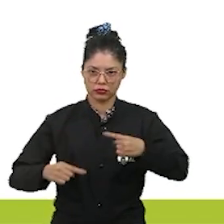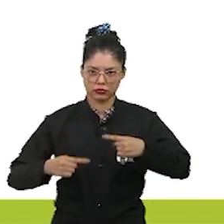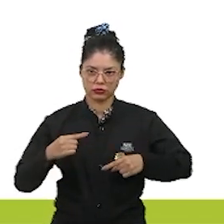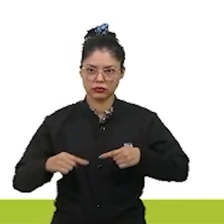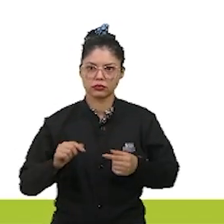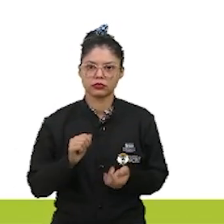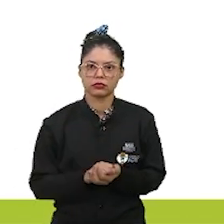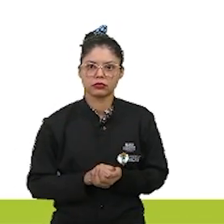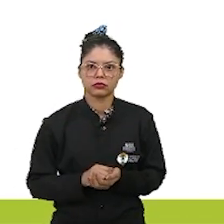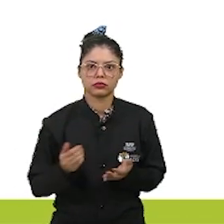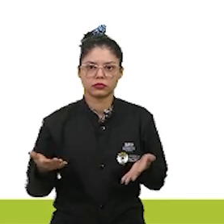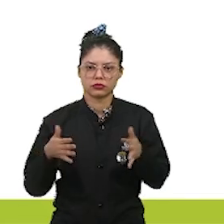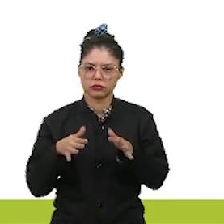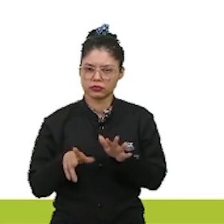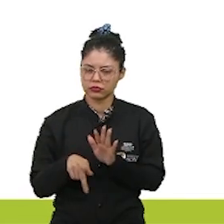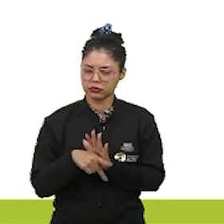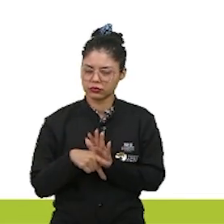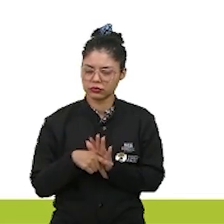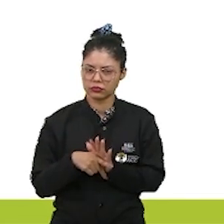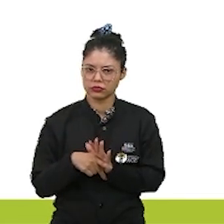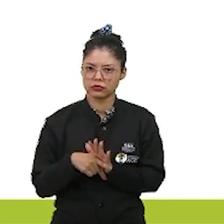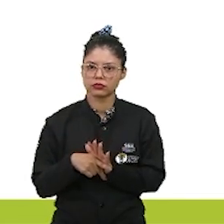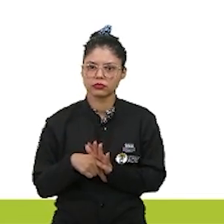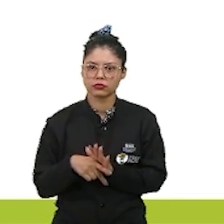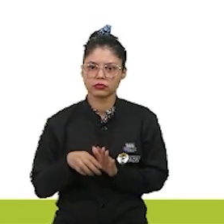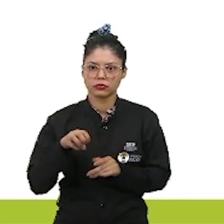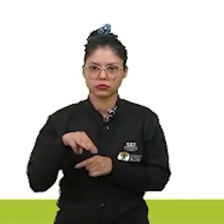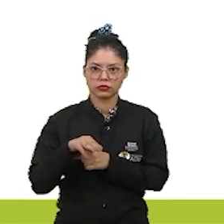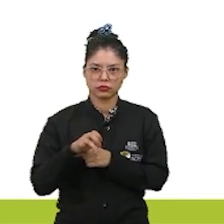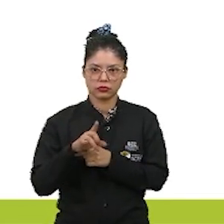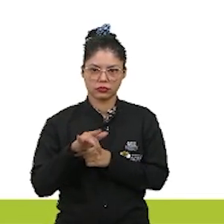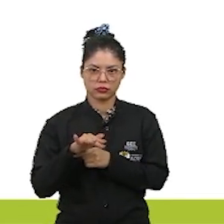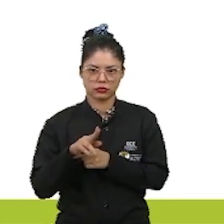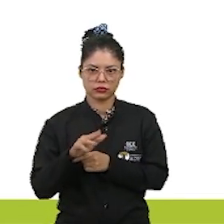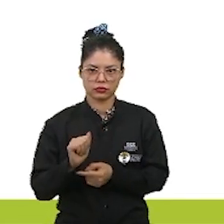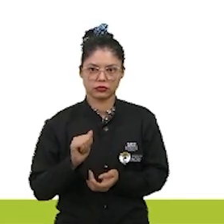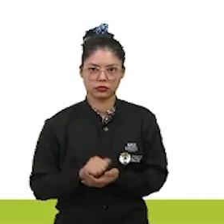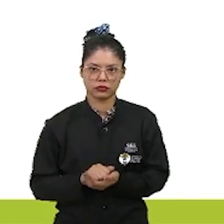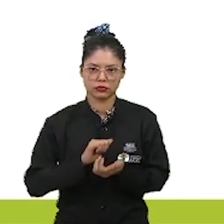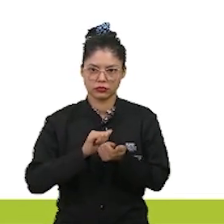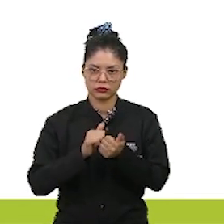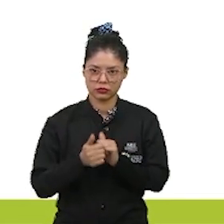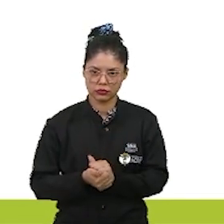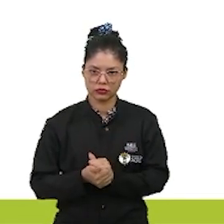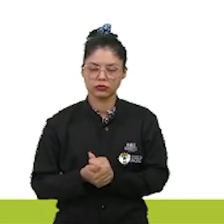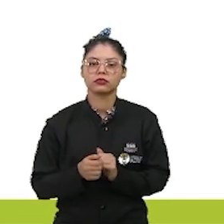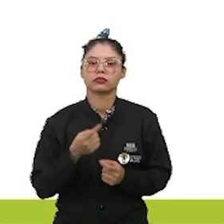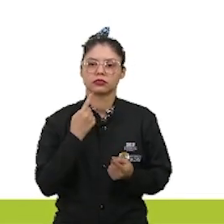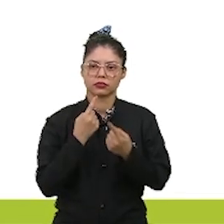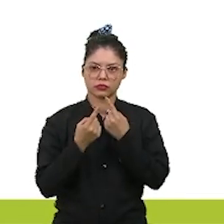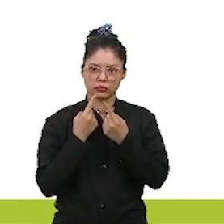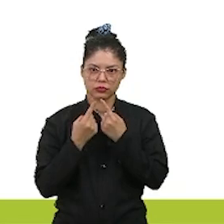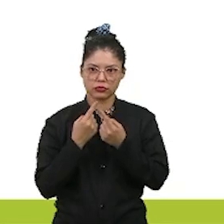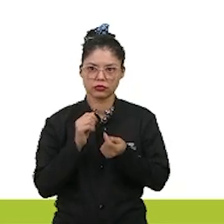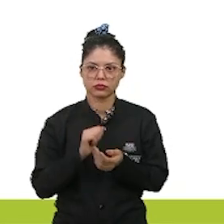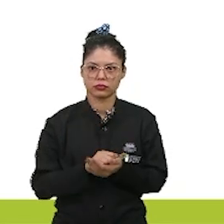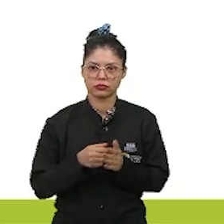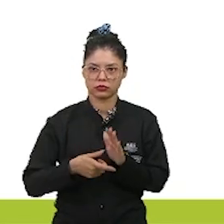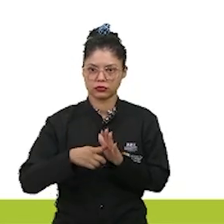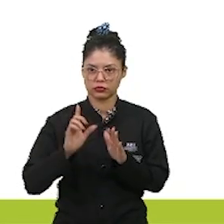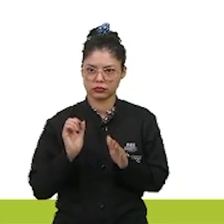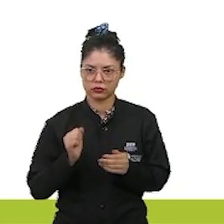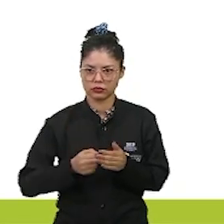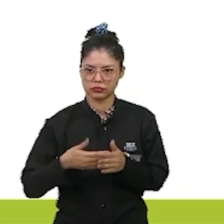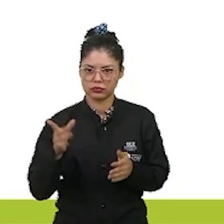política para acolher os refugiados, Merkel está adequando seu discurso diante de